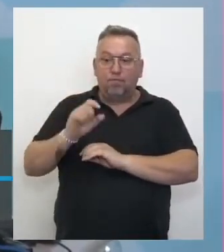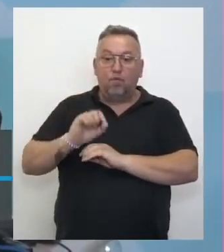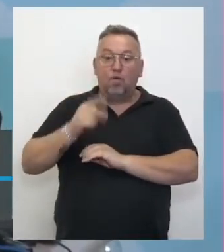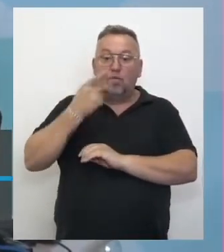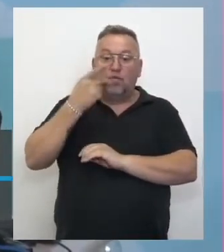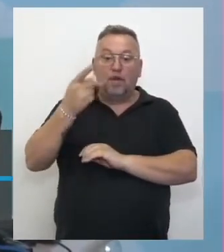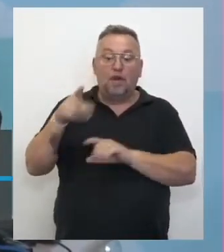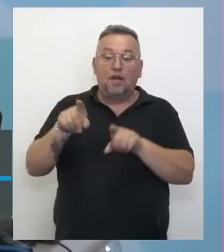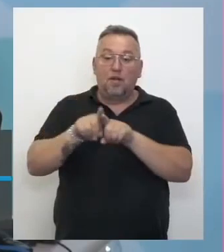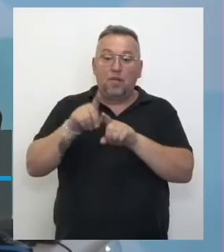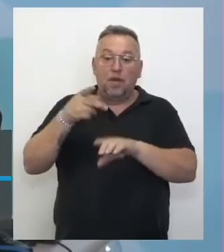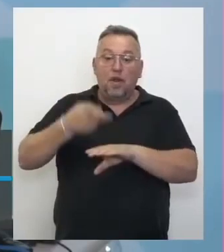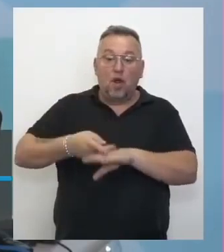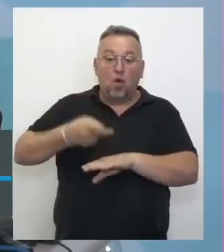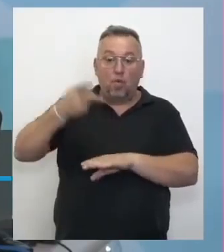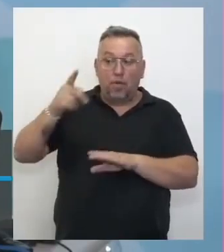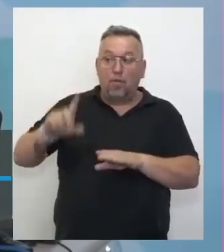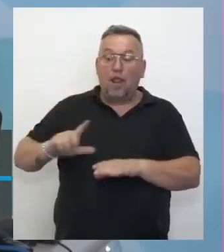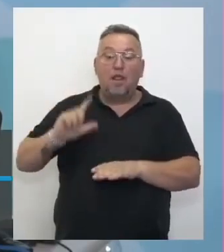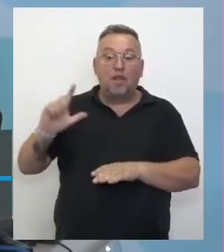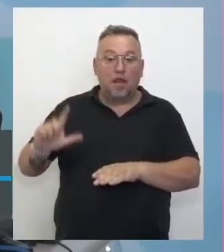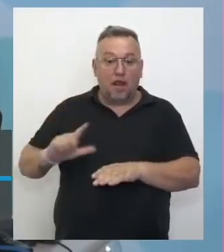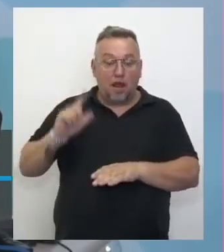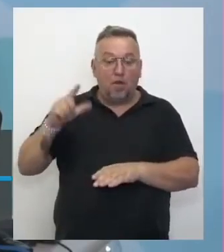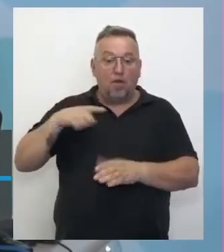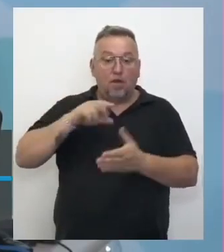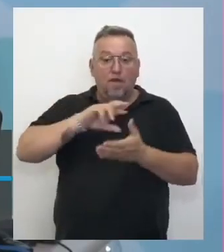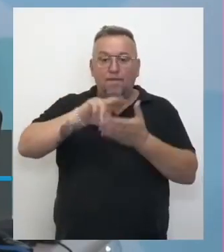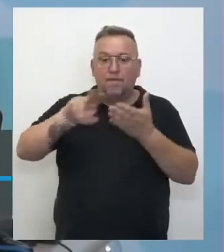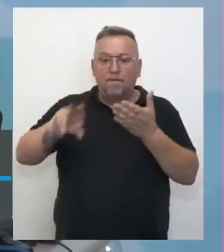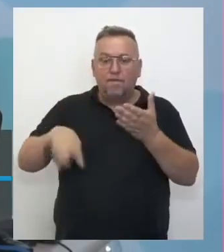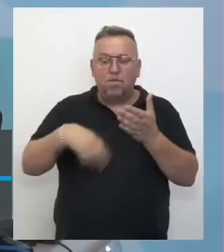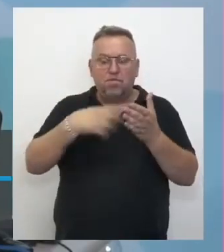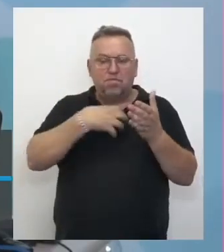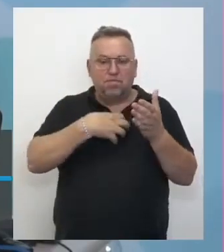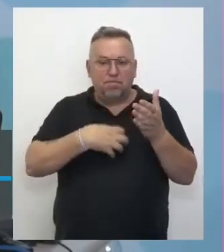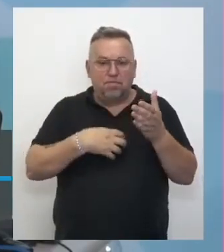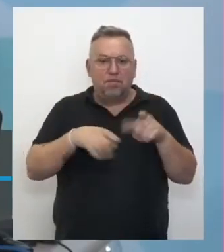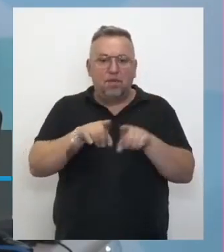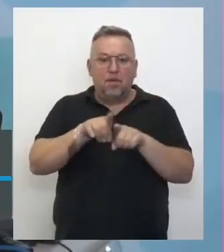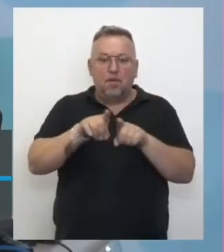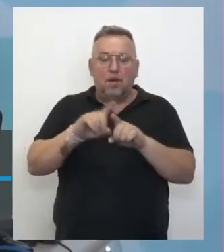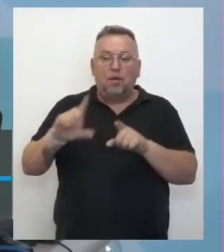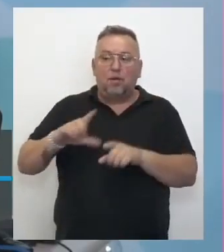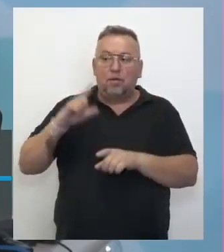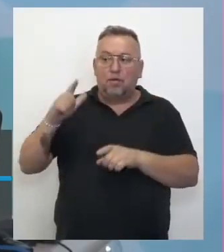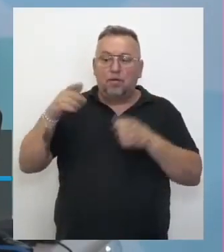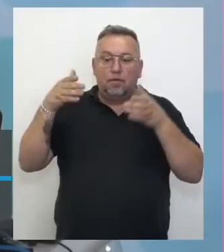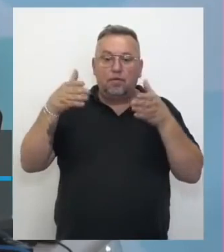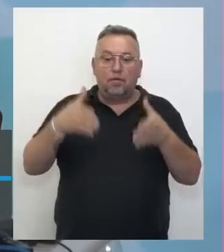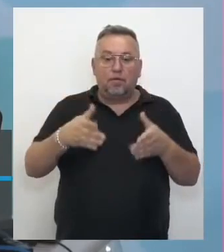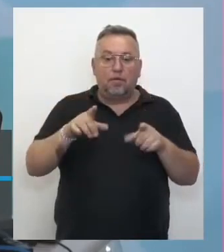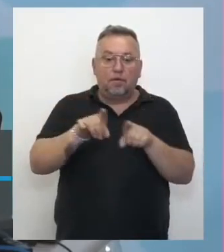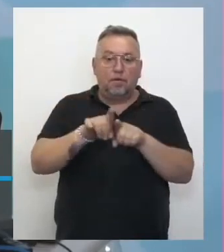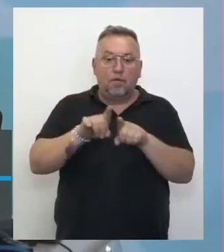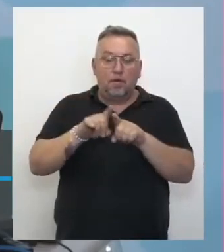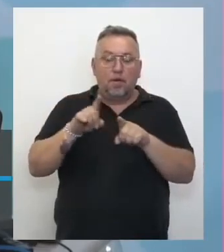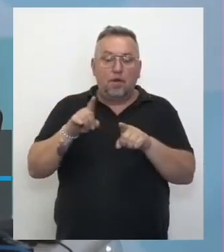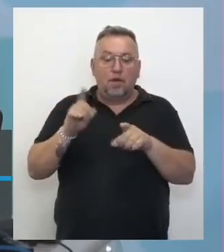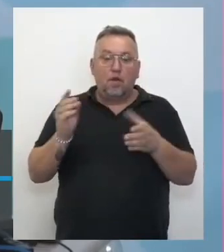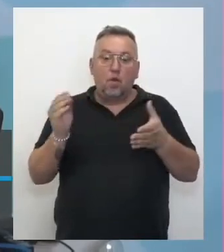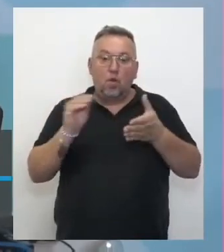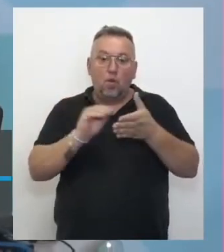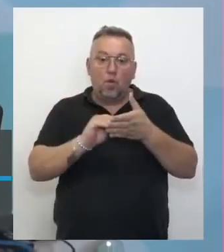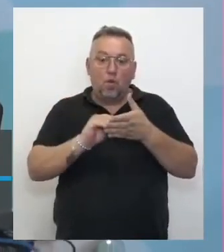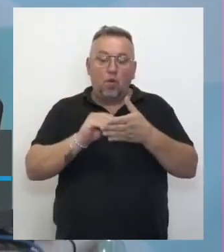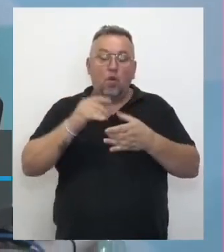falar aí, é um prêmio literário, né? Tem várias categorias na literatura e recentemente ele foi voltado e foi incluir histórias